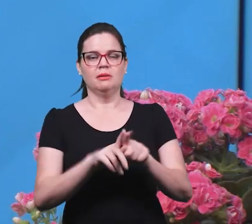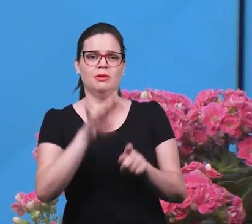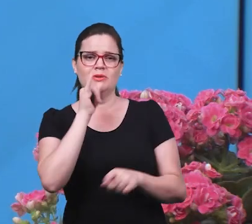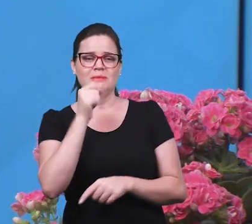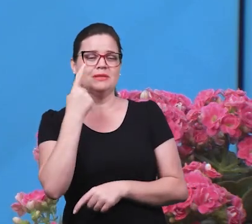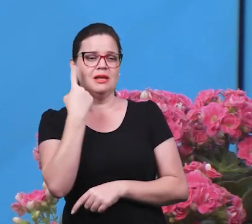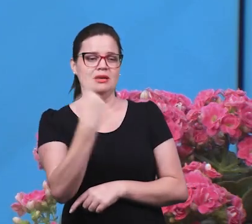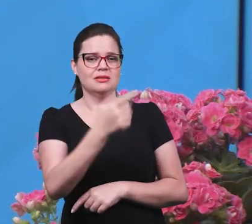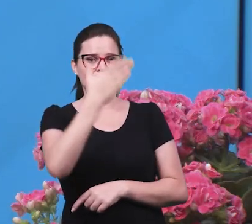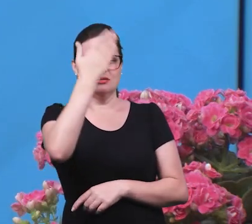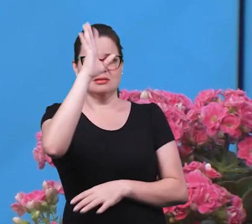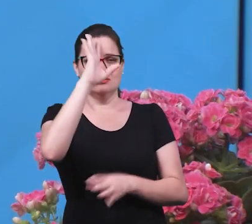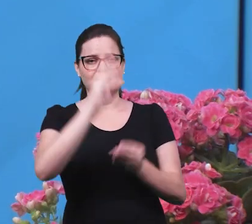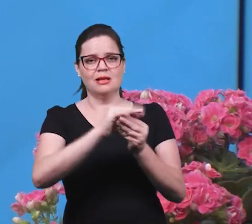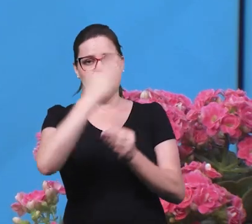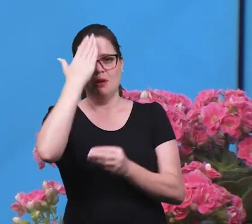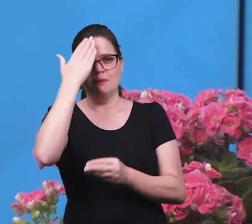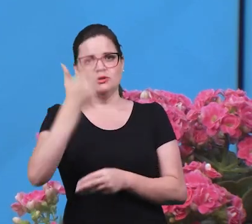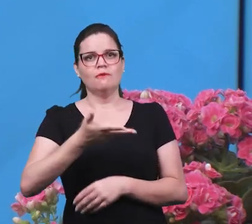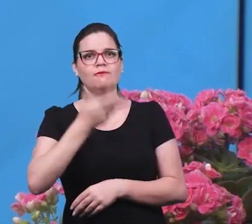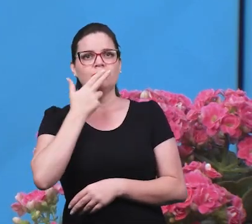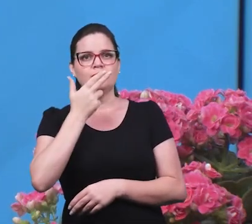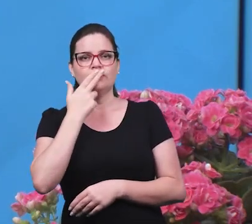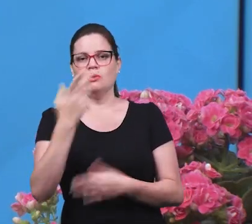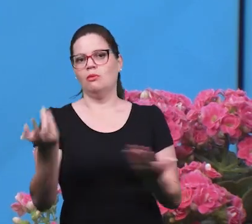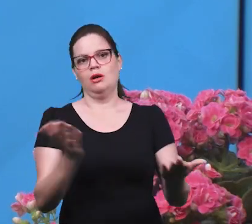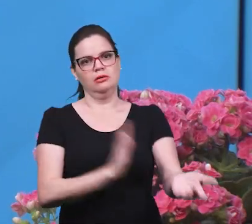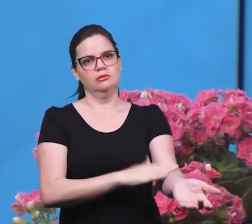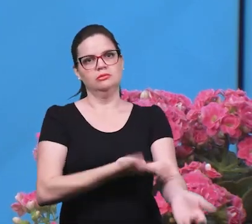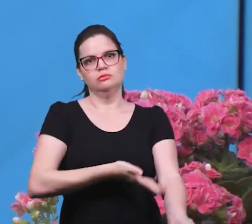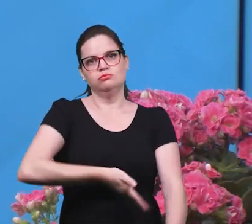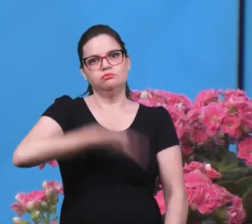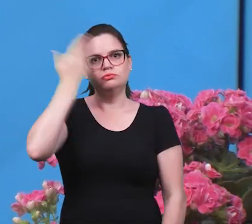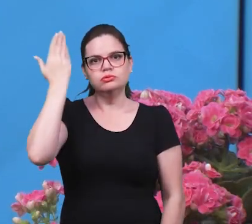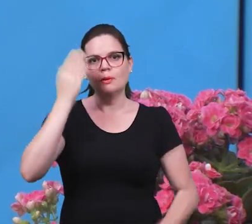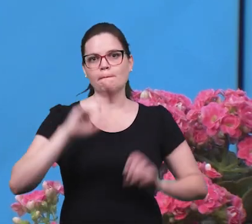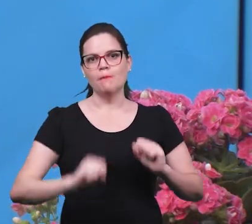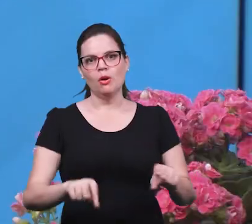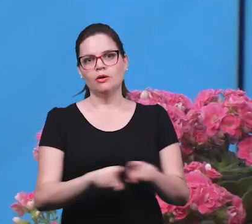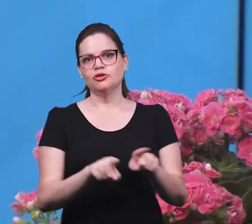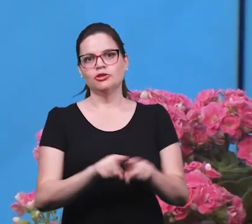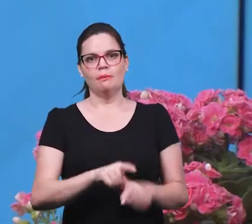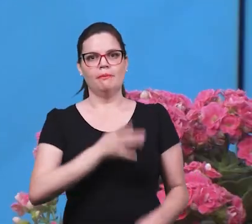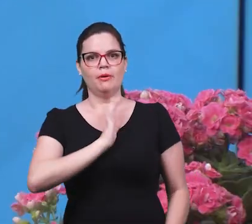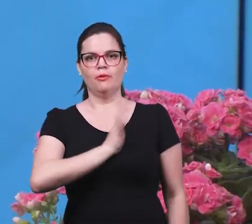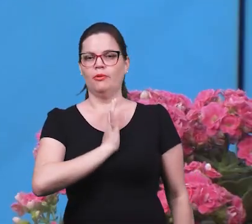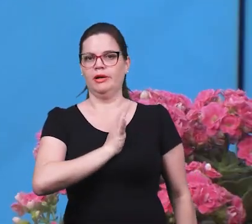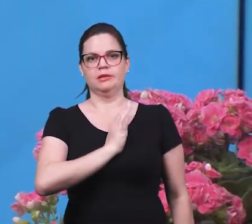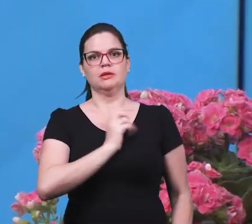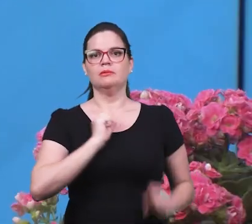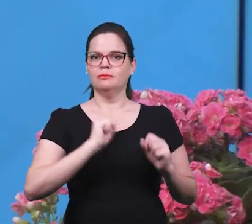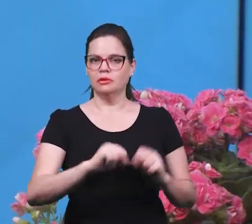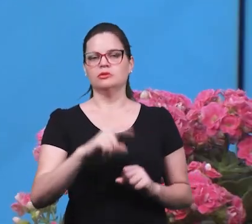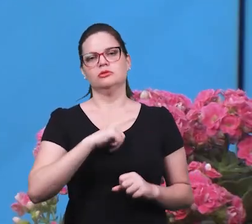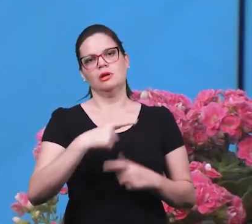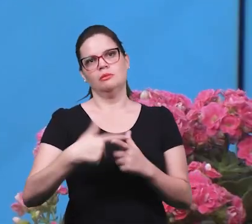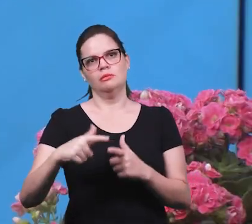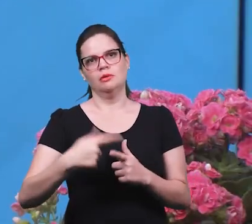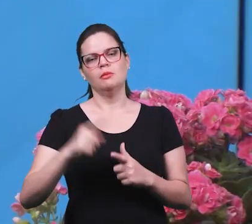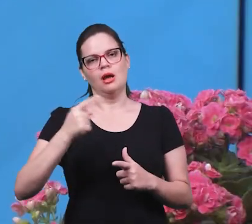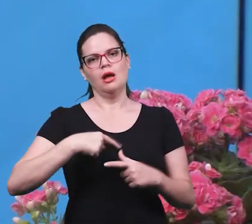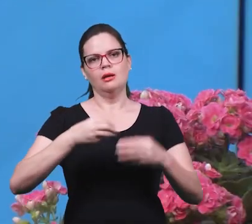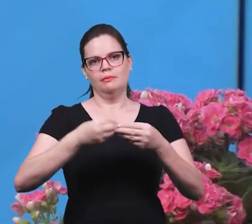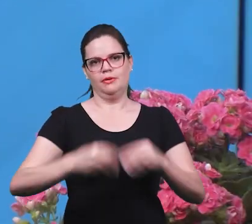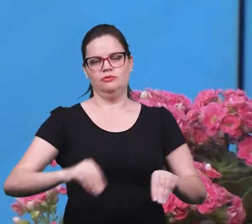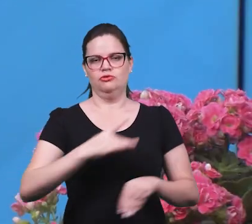um hábito de vida em que eu tenho um aumento do risco cardiovascular que é absurdo, é uma coisa muito prejudicial à